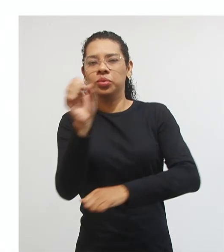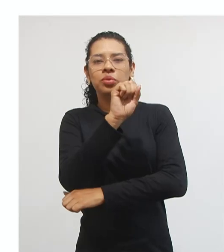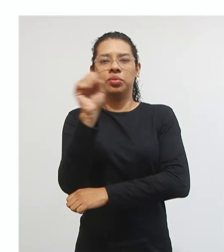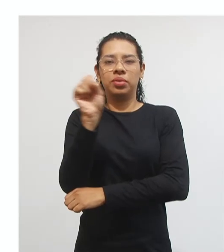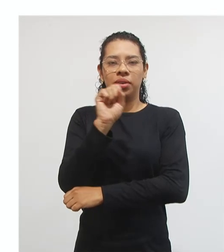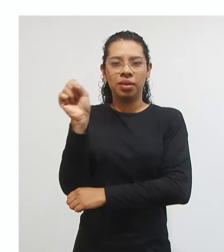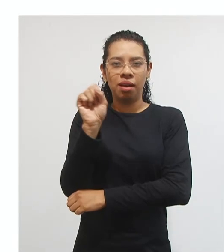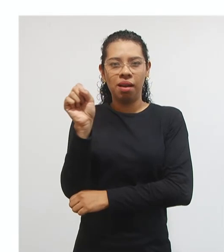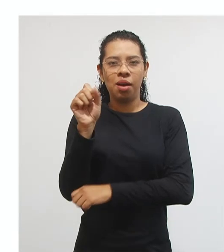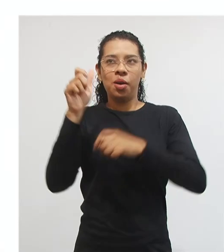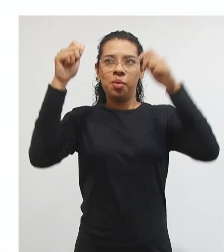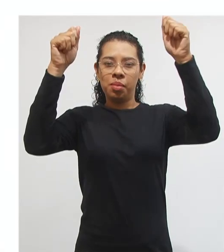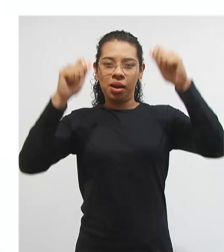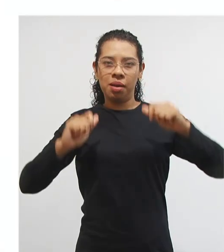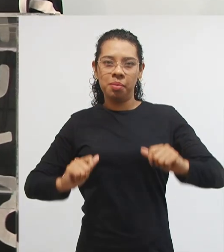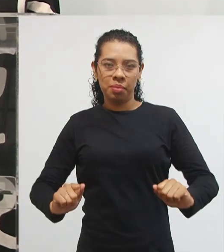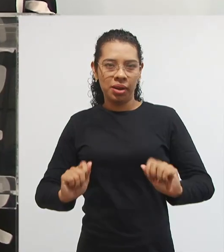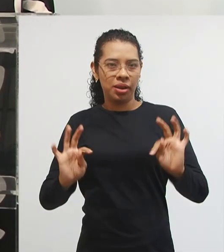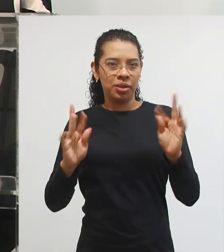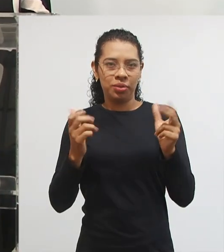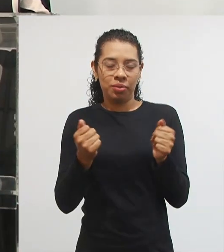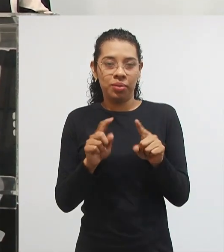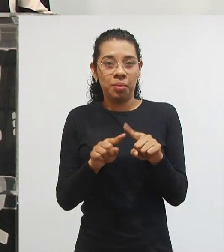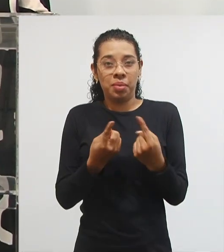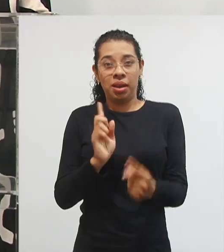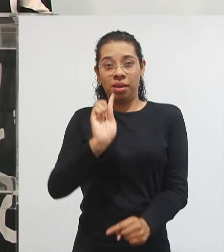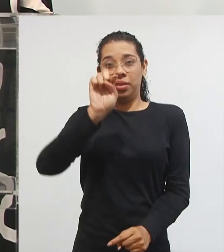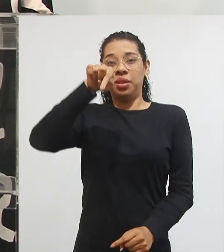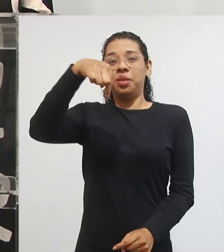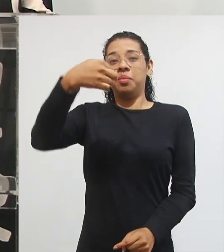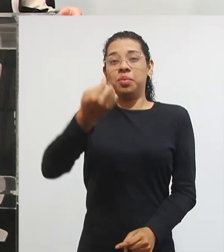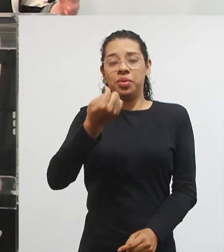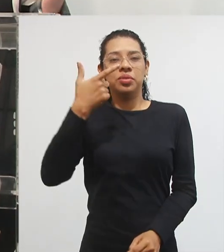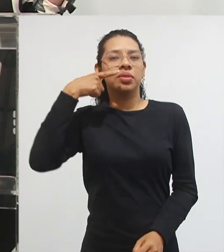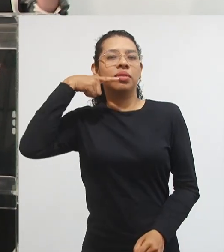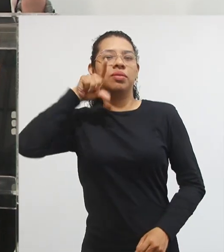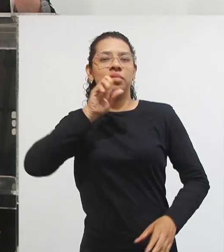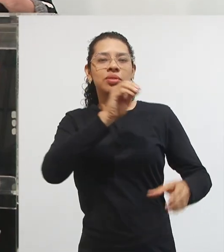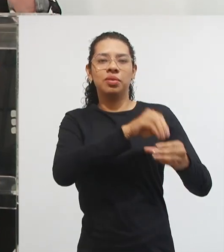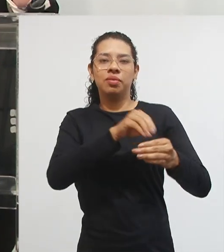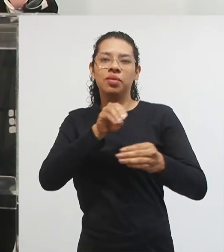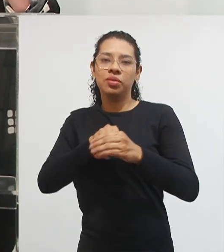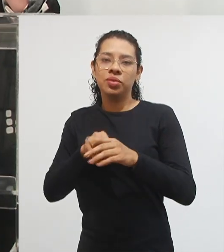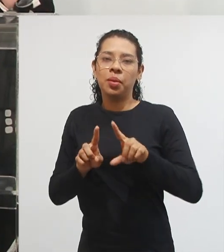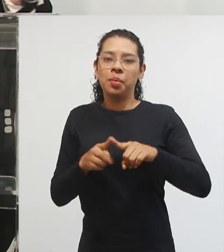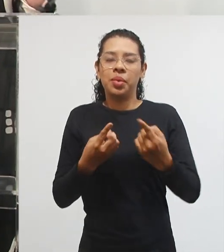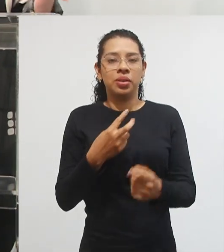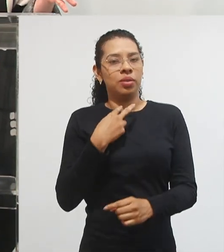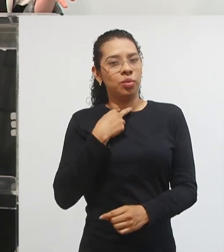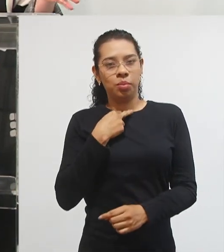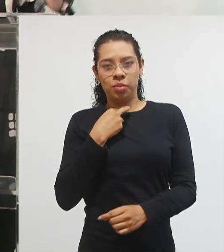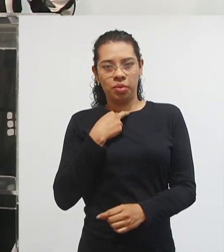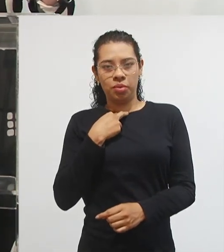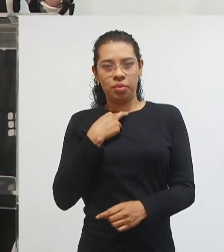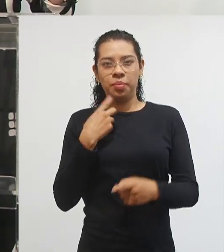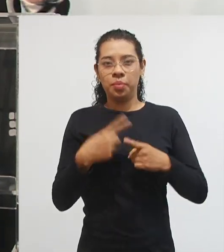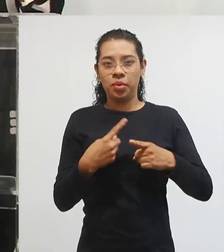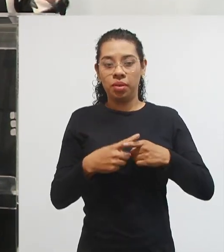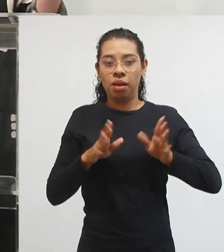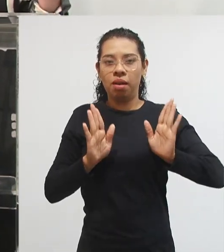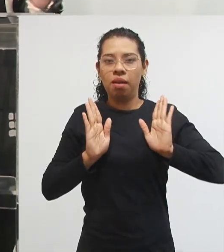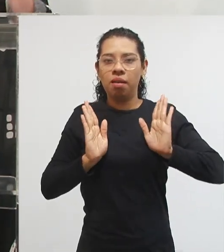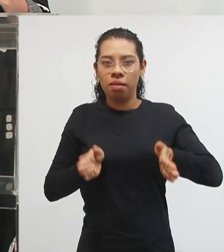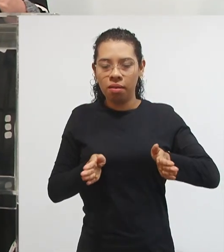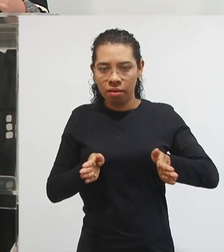Mas depois que se elege, ele não pode mais ficar colocando sua carinha lá em todas as coisas, porque aí ele se torna parte de um governo, e um governo ele é